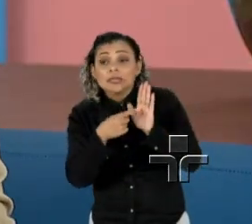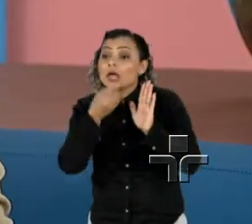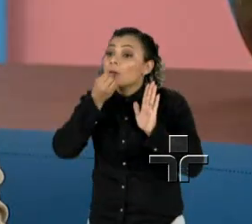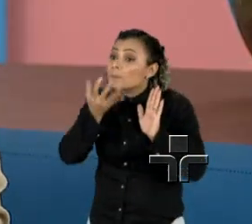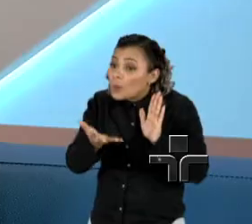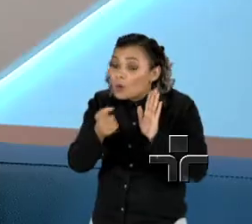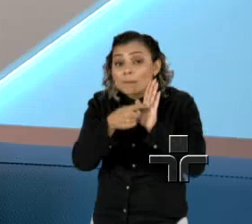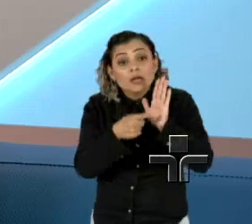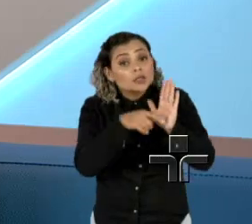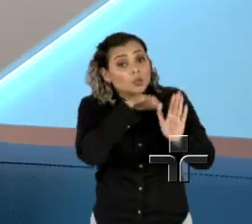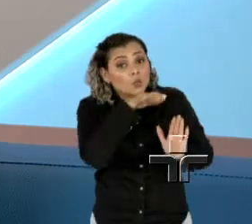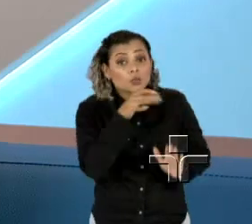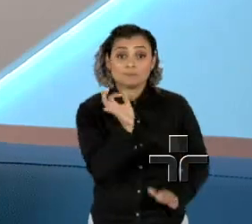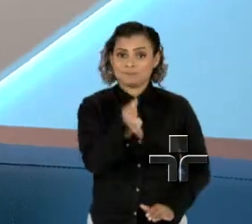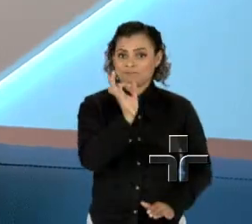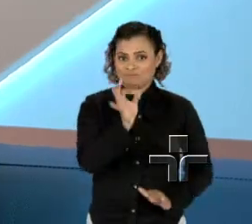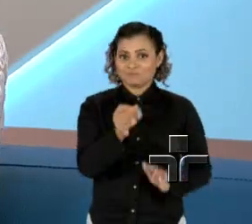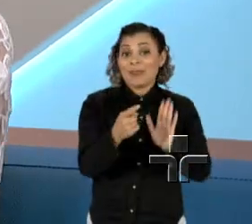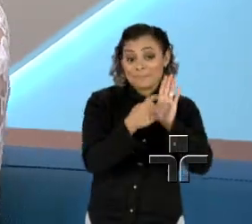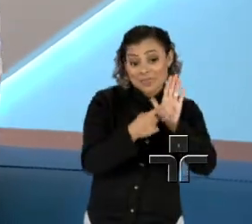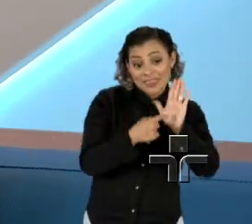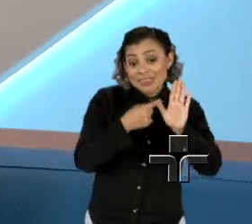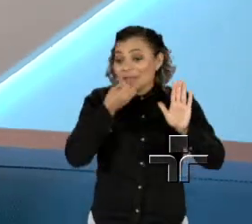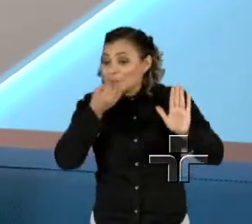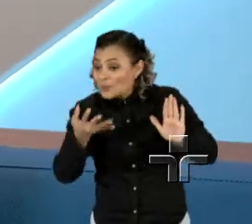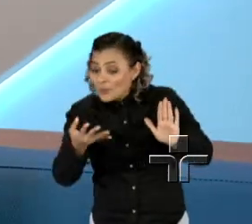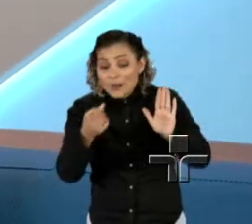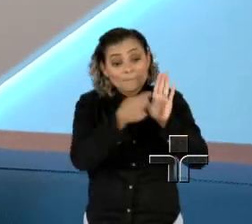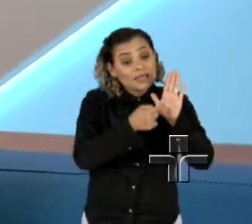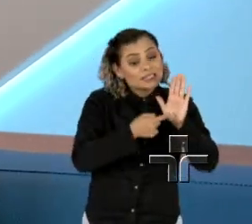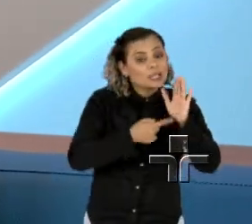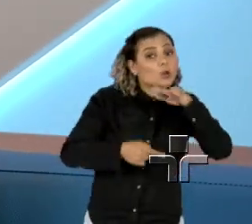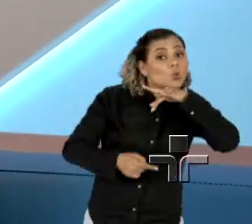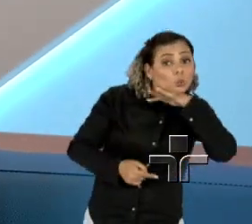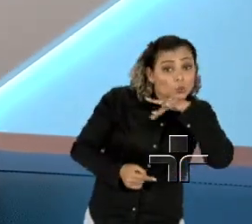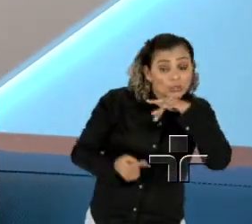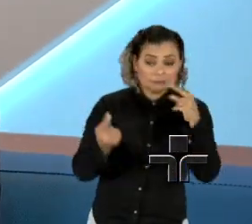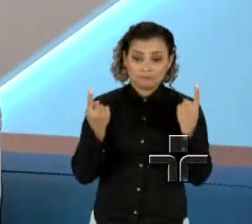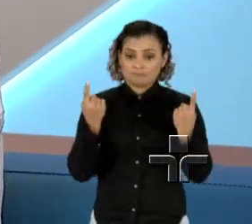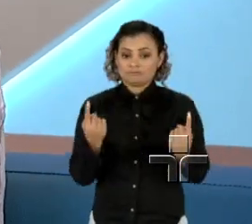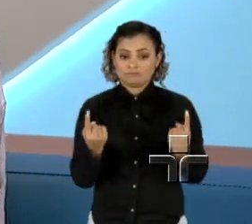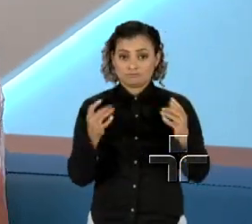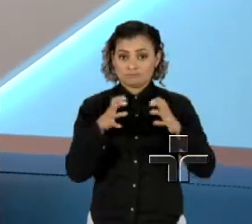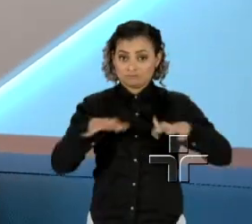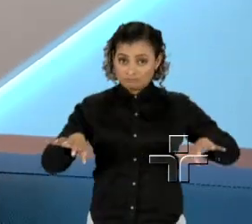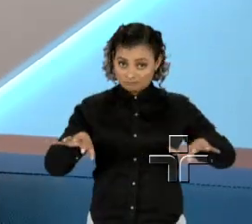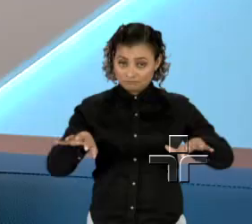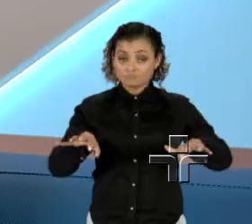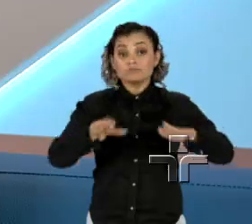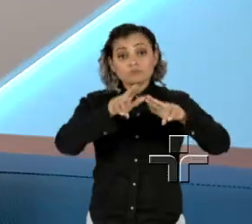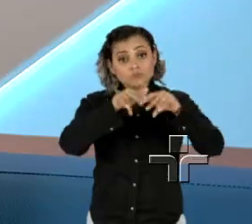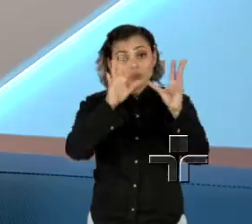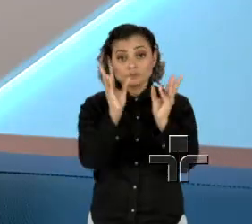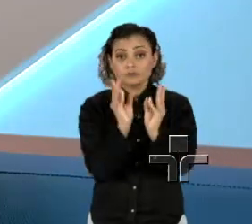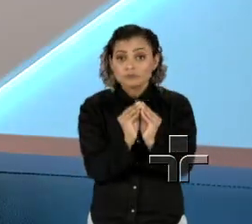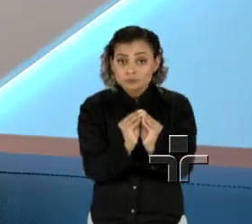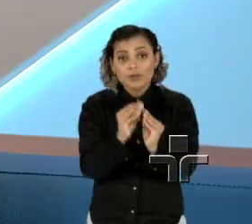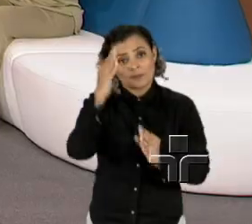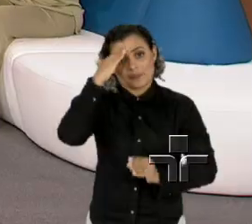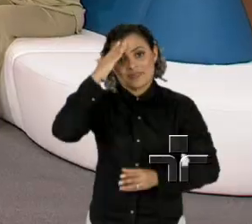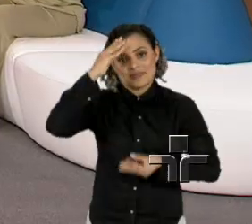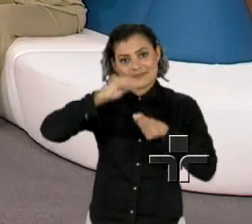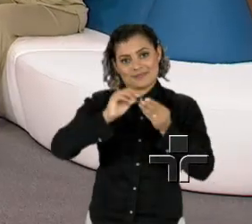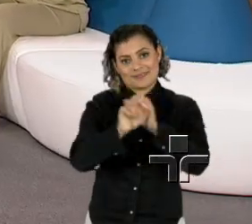bactérias ruins. Exatamente. Falar bactérias boas e bactérias ruins, é você falar de uma forma assim, para se poder